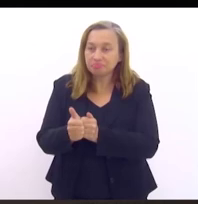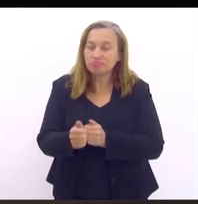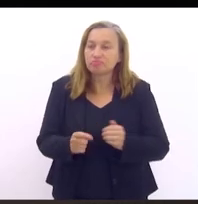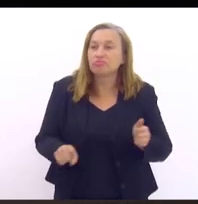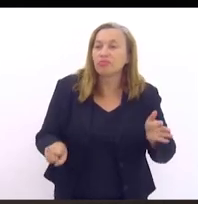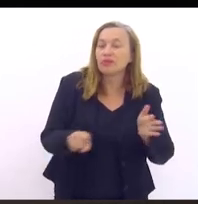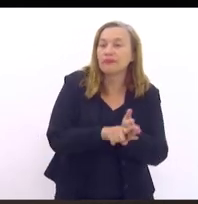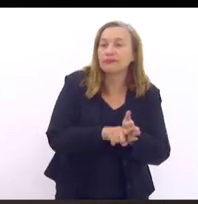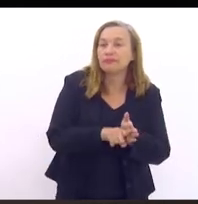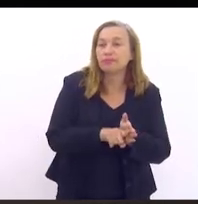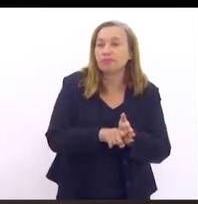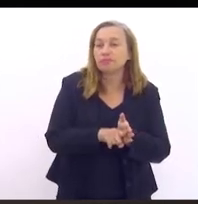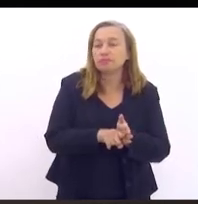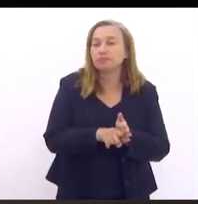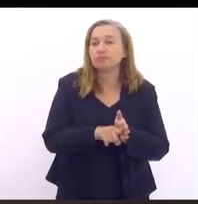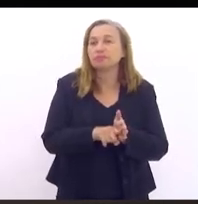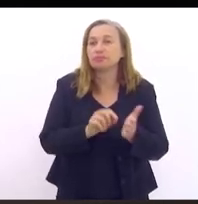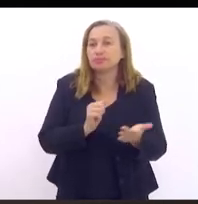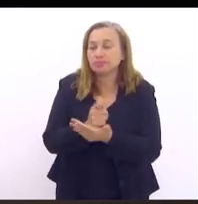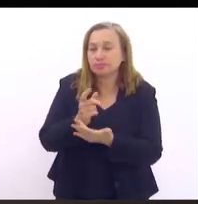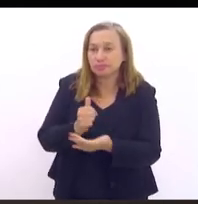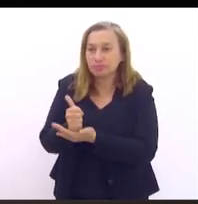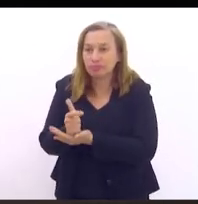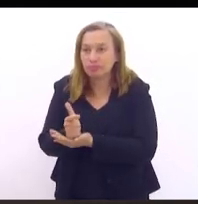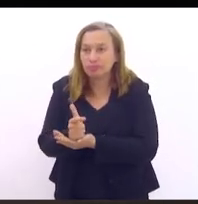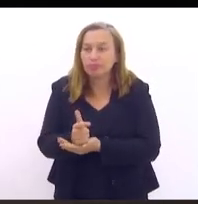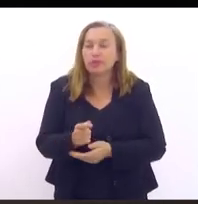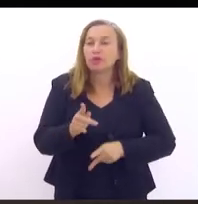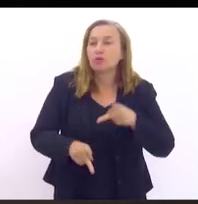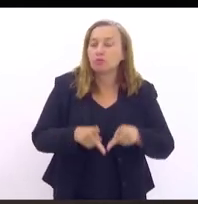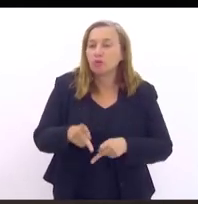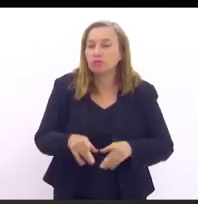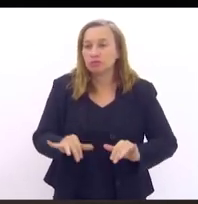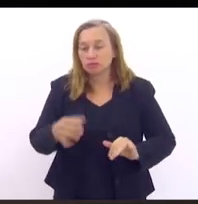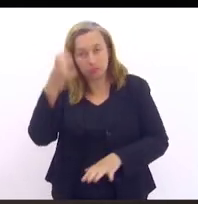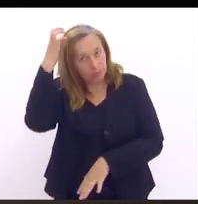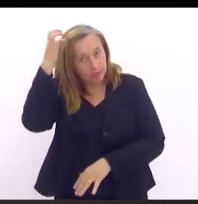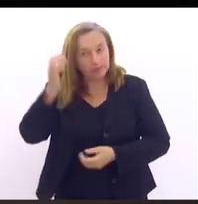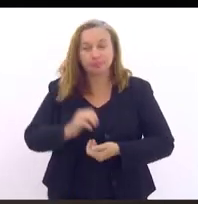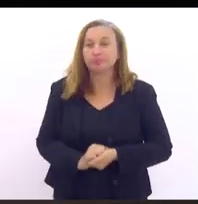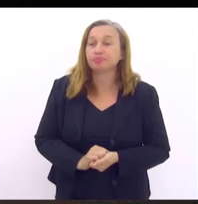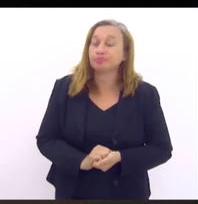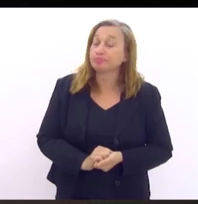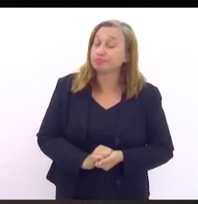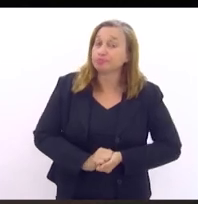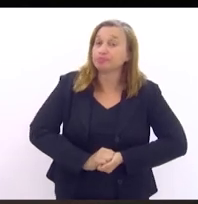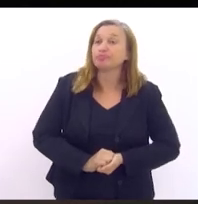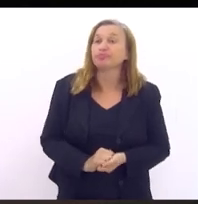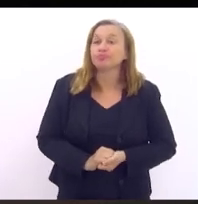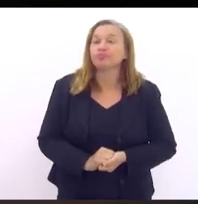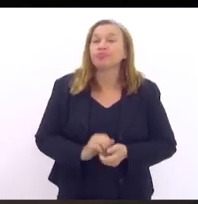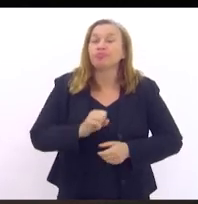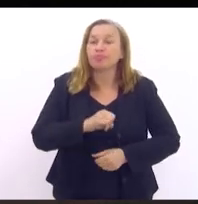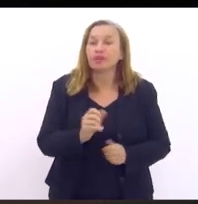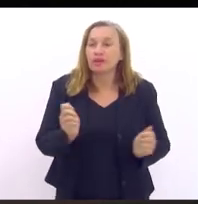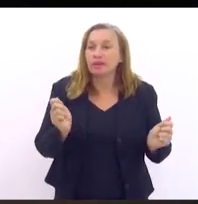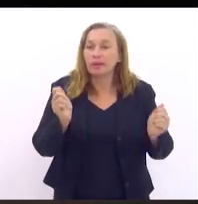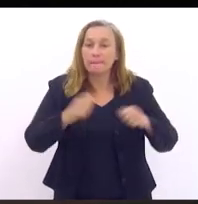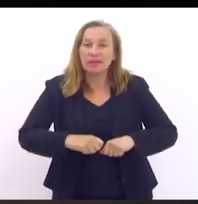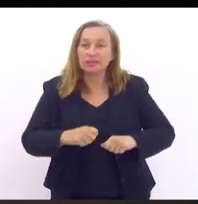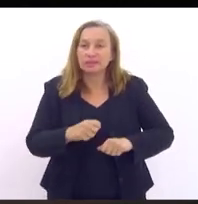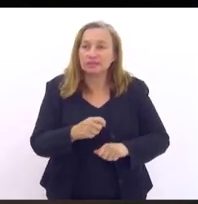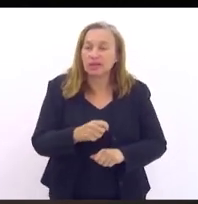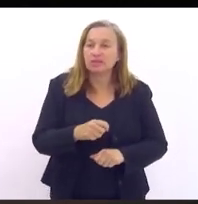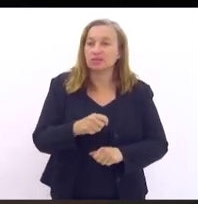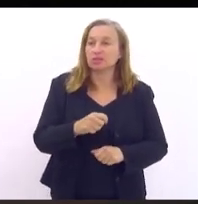redução do consumo regional e uma população sendo penalizada. Ora, se a capacidade de consumo